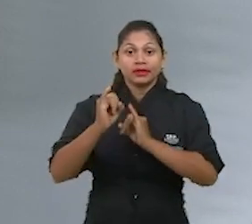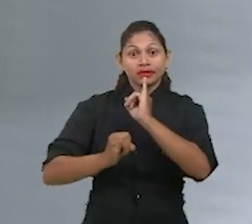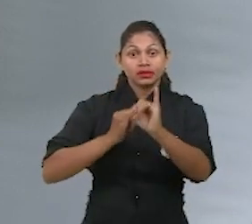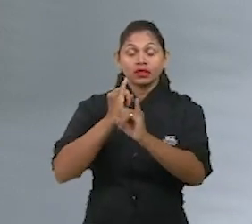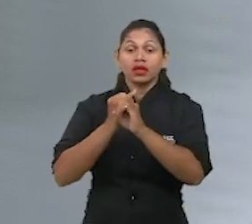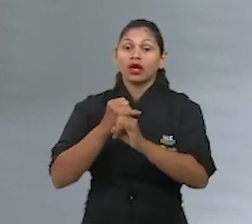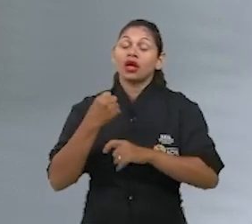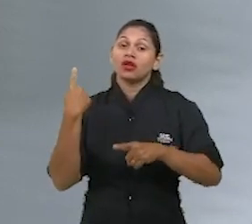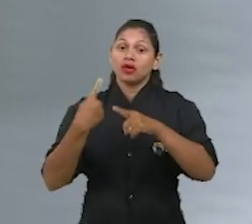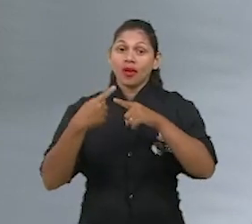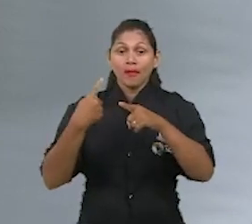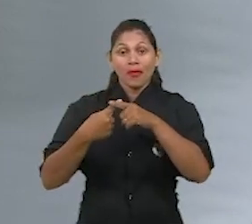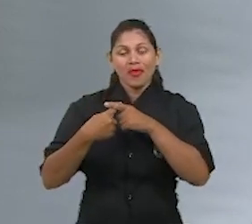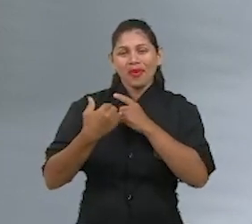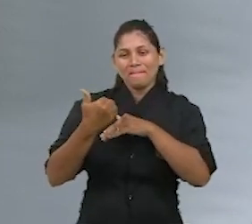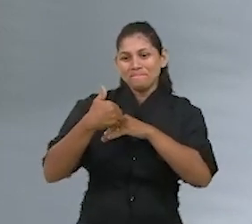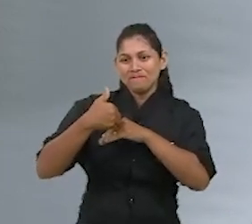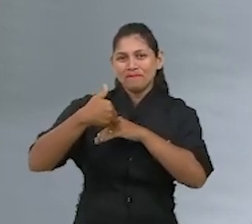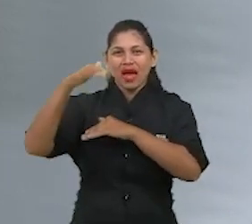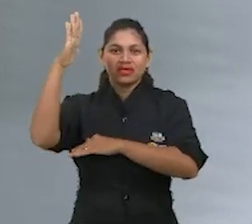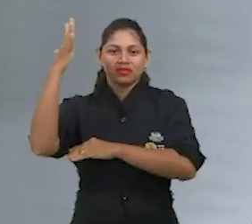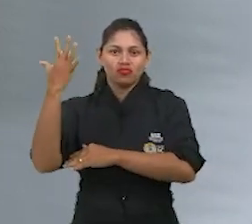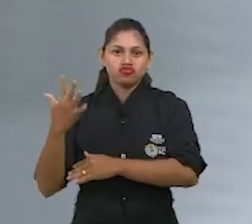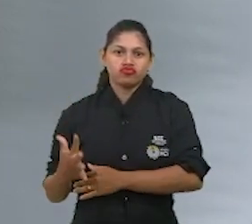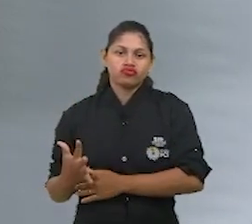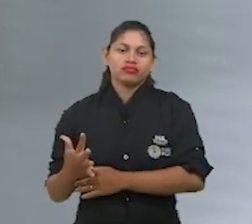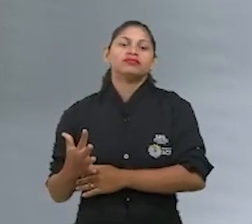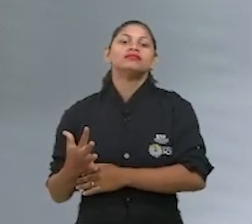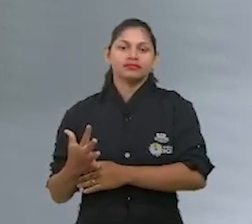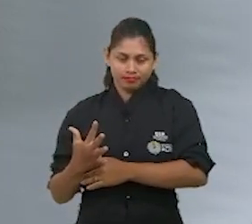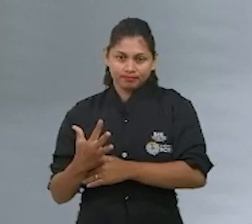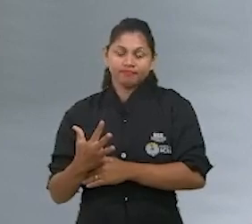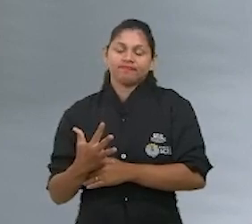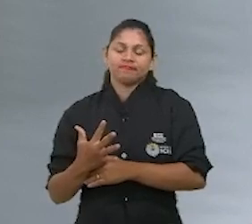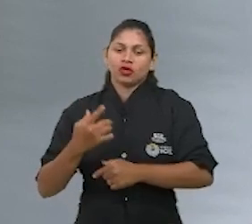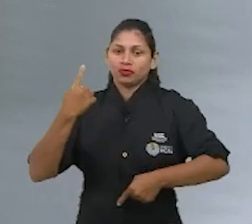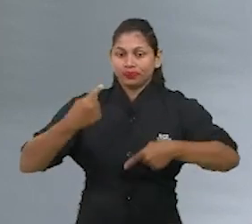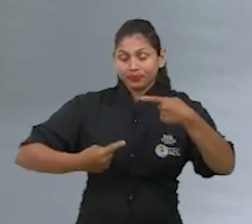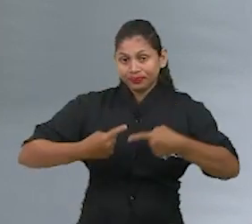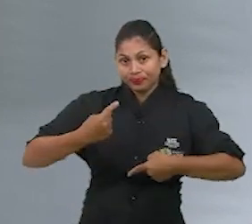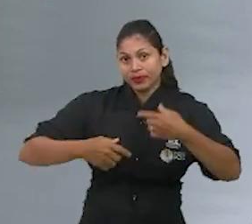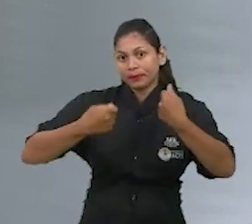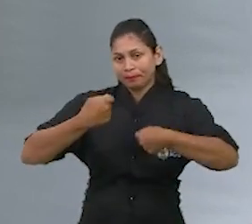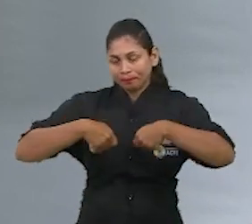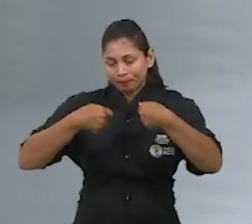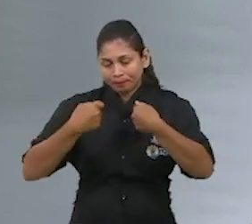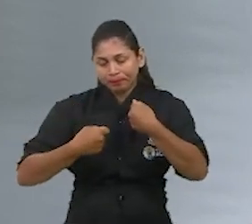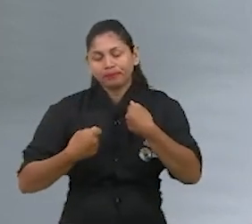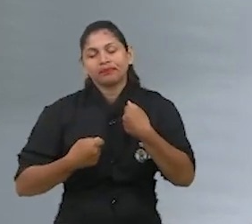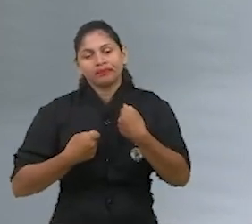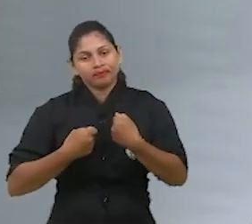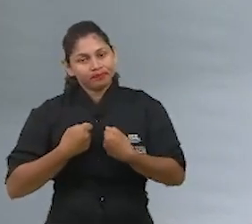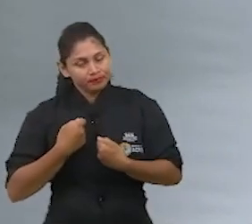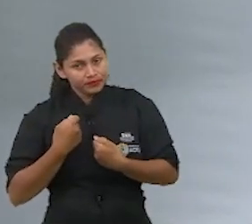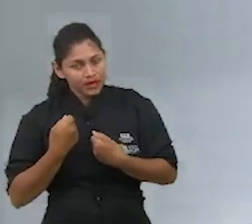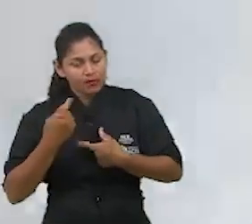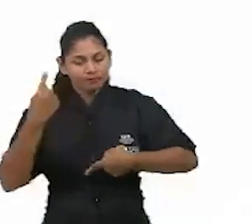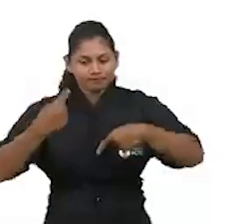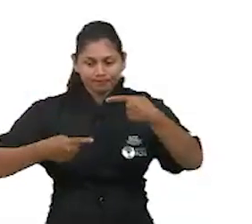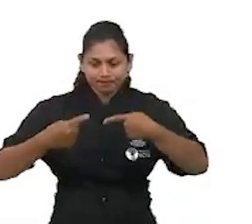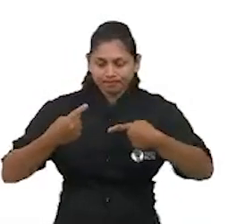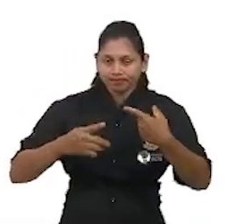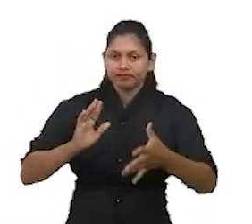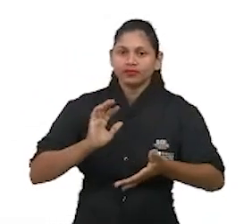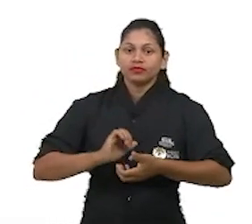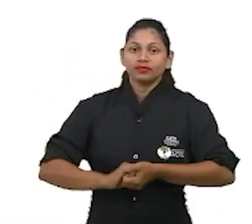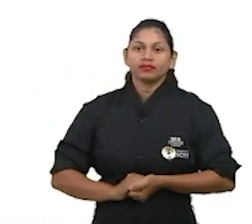casa. É um debate bem interessante que precisa ser comentado aqui na nossa aula. Bom, essa